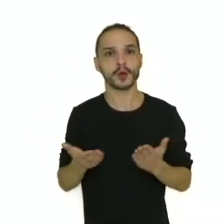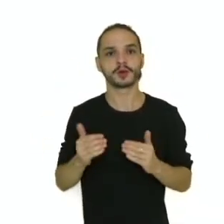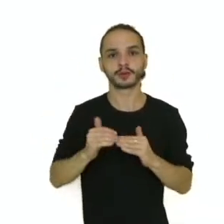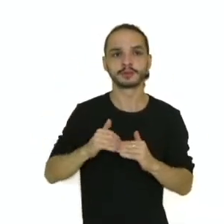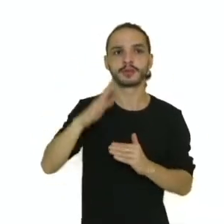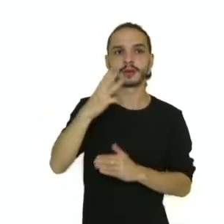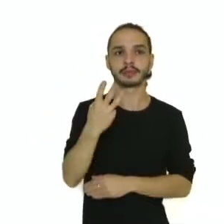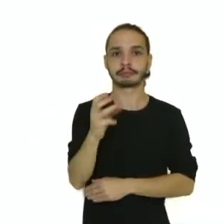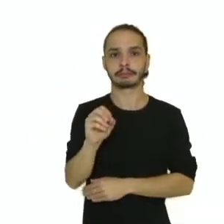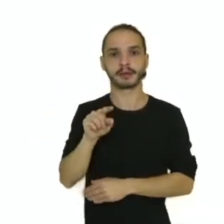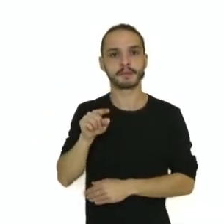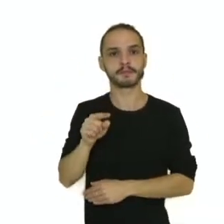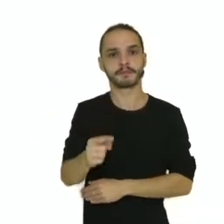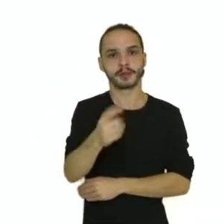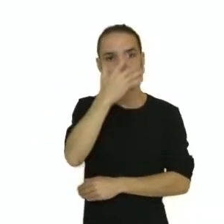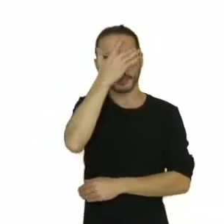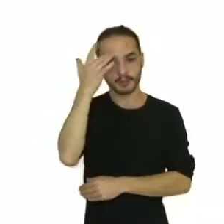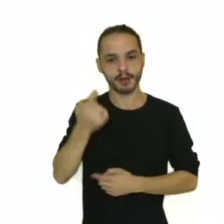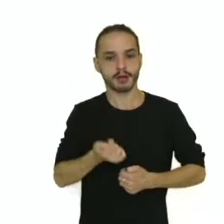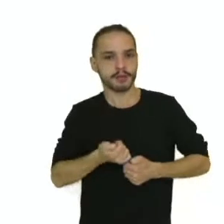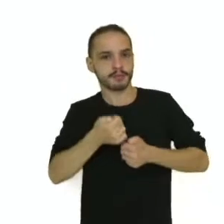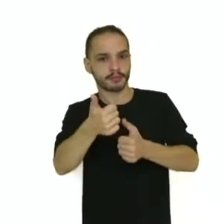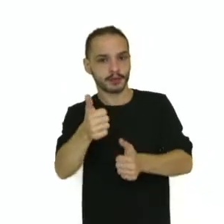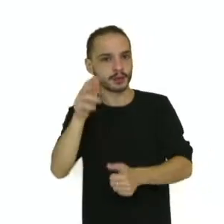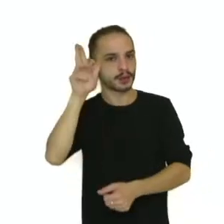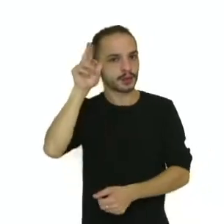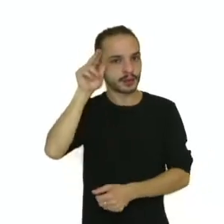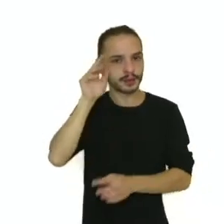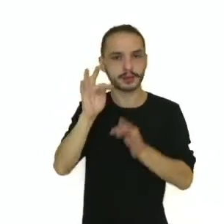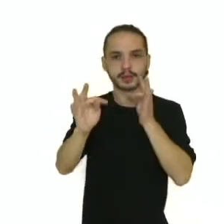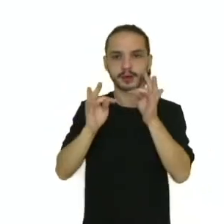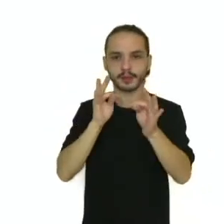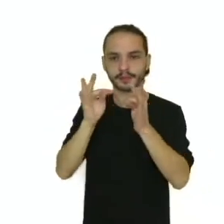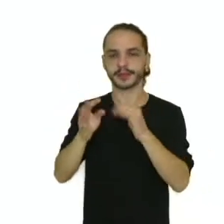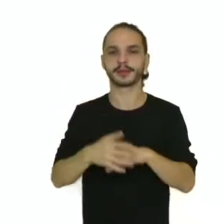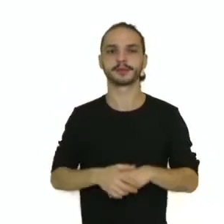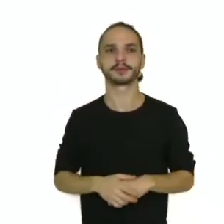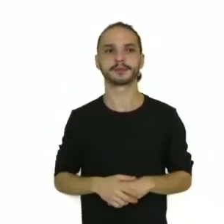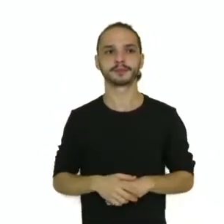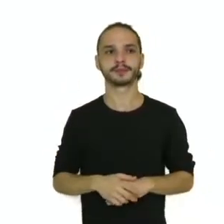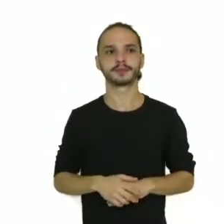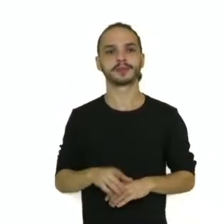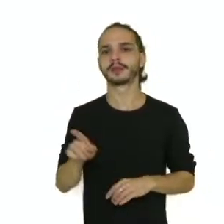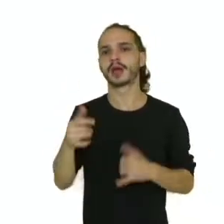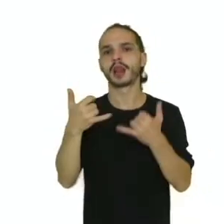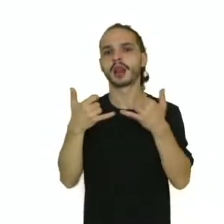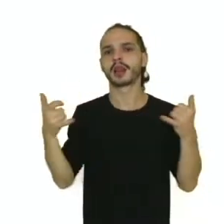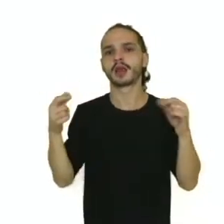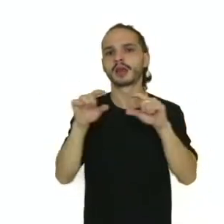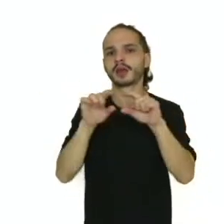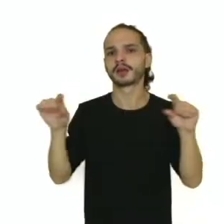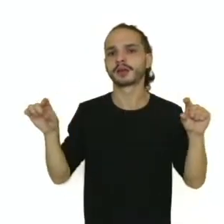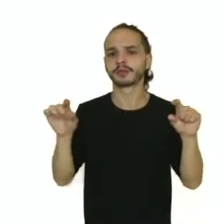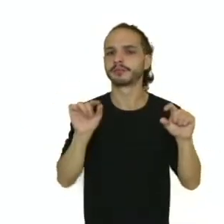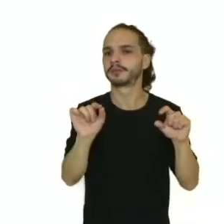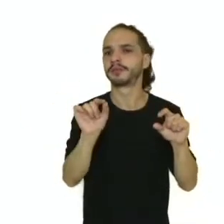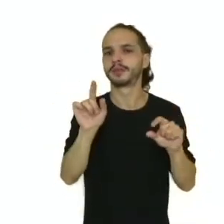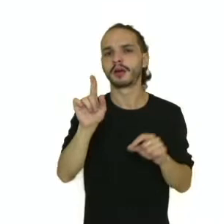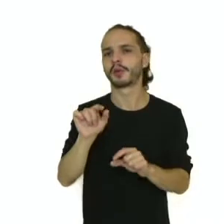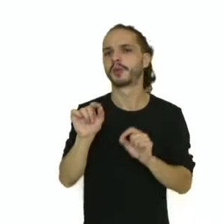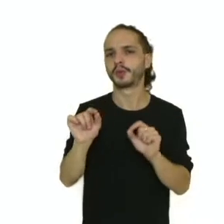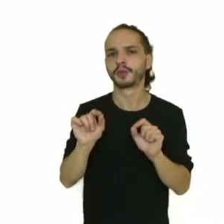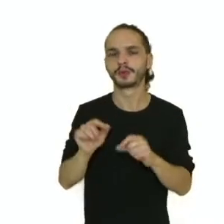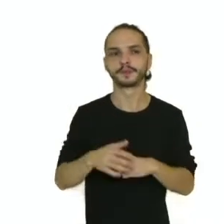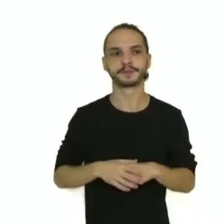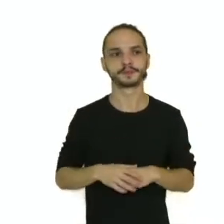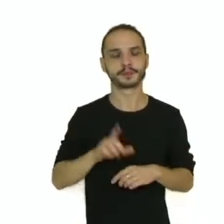mil pessoas se beneficiam da ecoterapia. Então, o que seria essa linha fina ou também chamada de subtítulo?